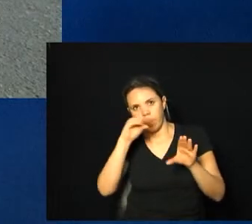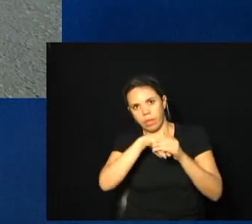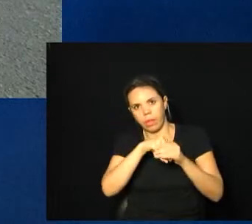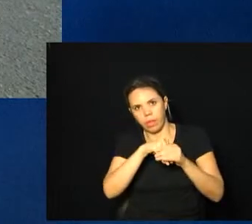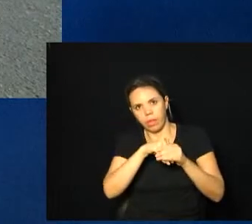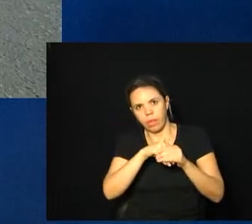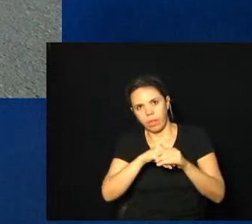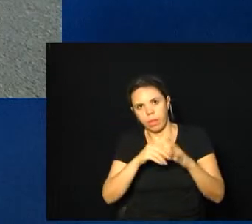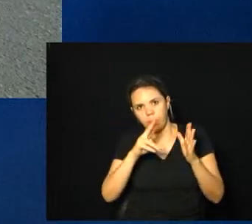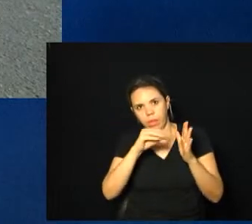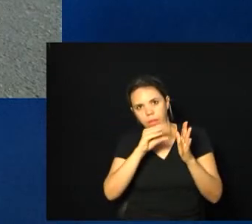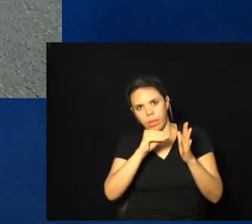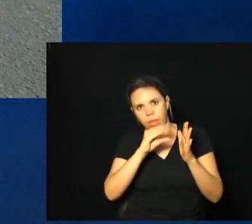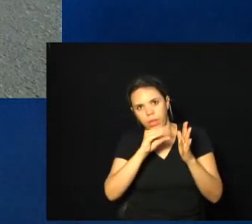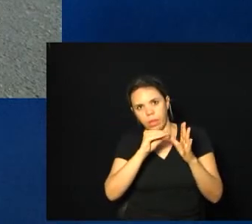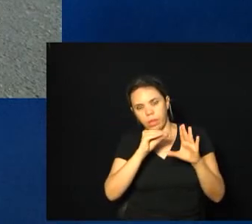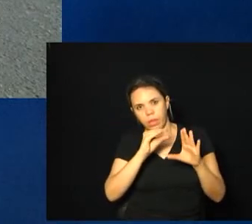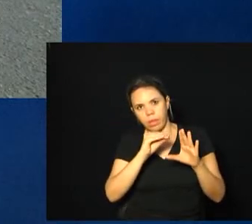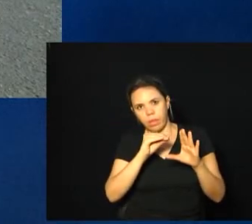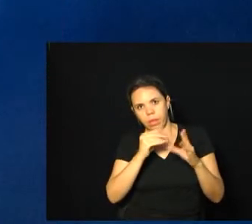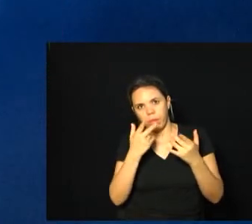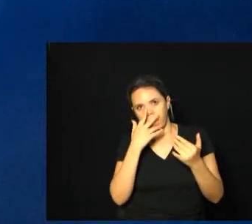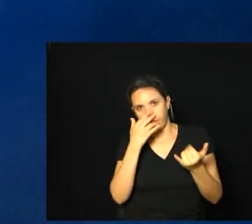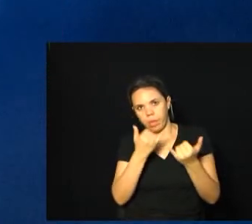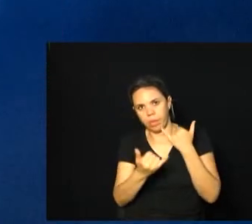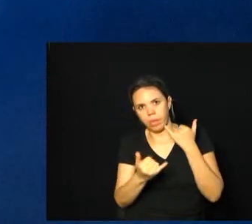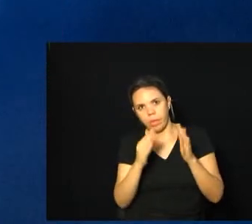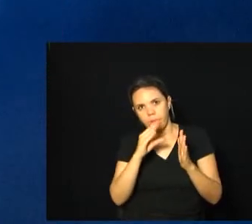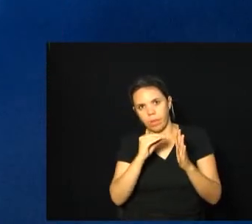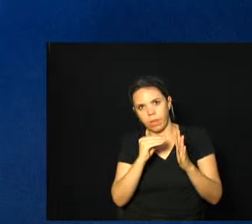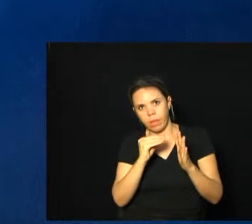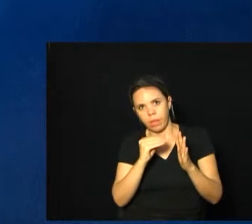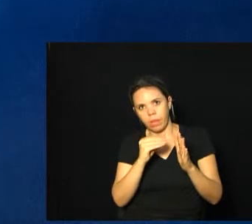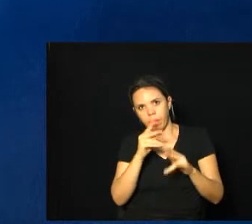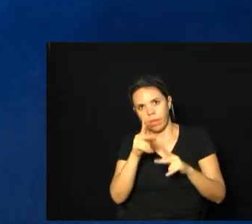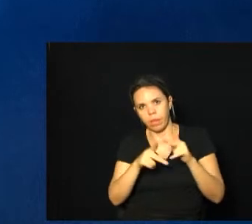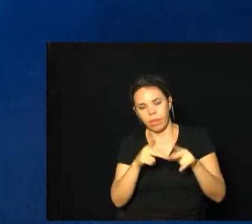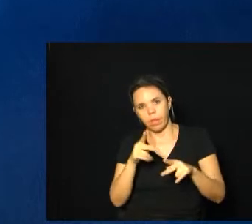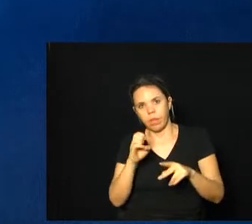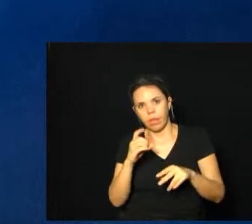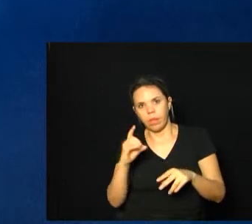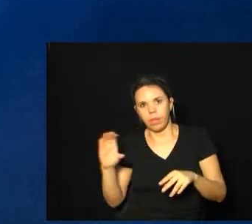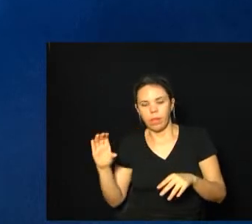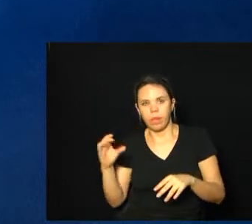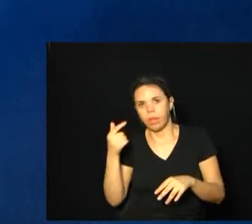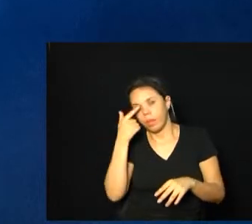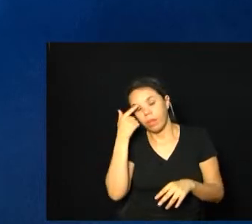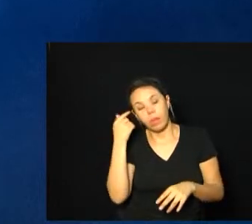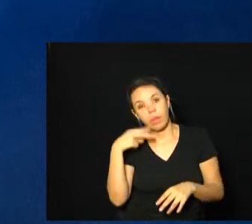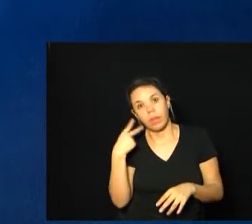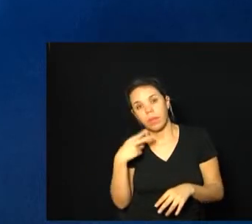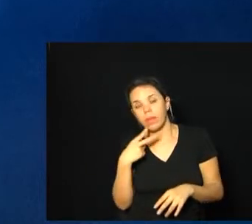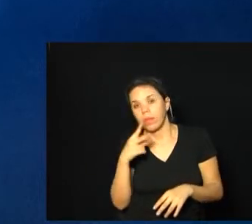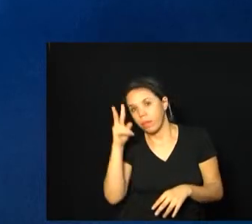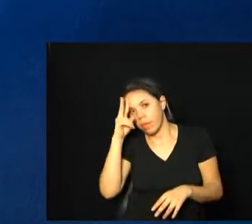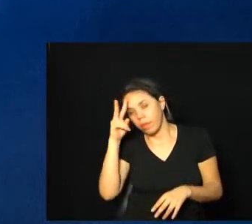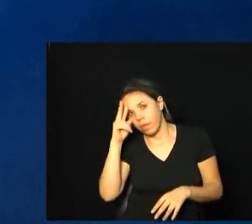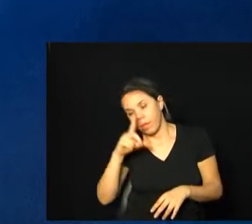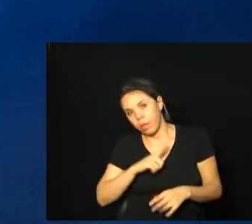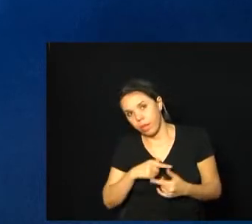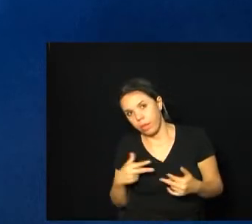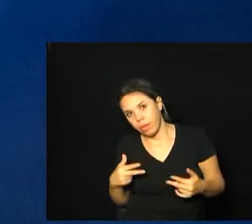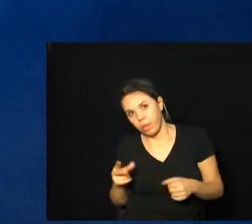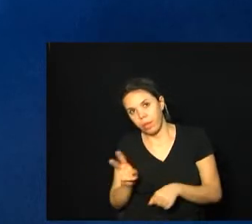com leitor de QR Code ou similar para leitura pelos agentes da INDEC. O parlamentar lembra que existe uma questão